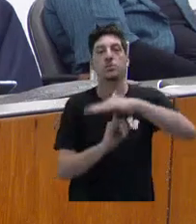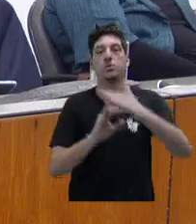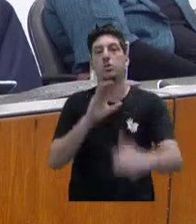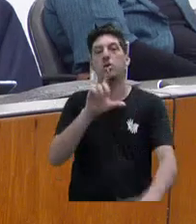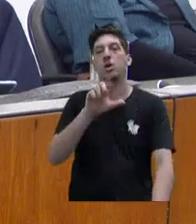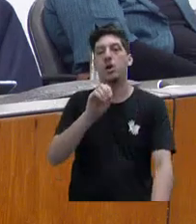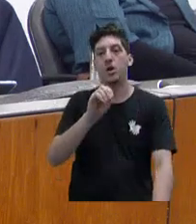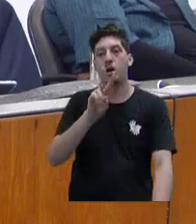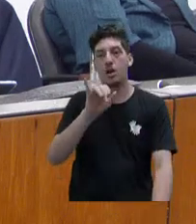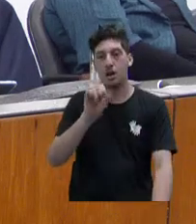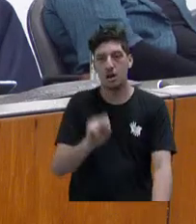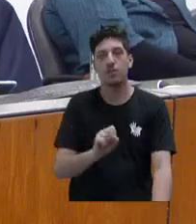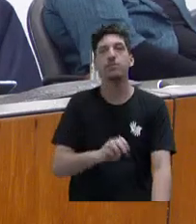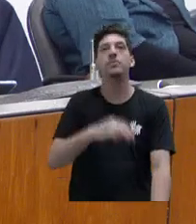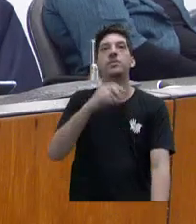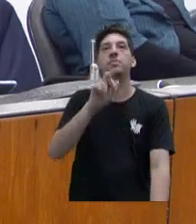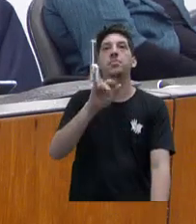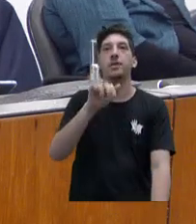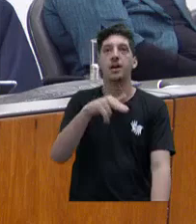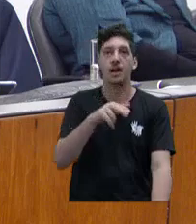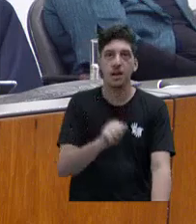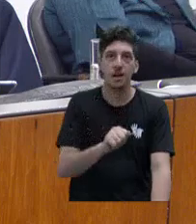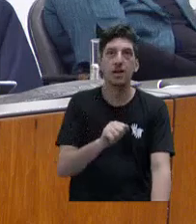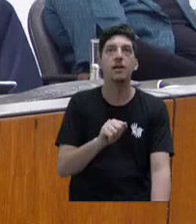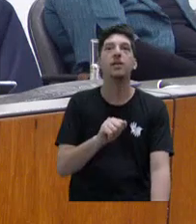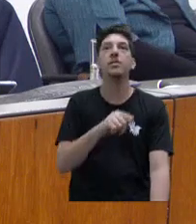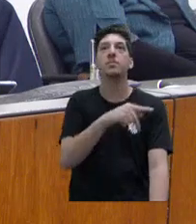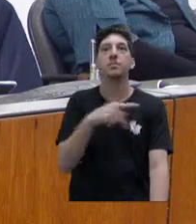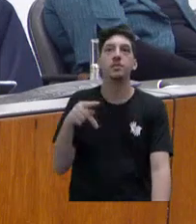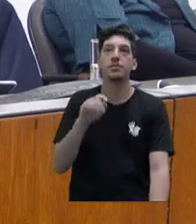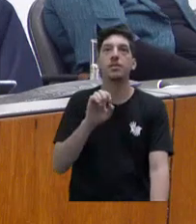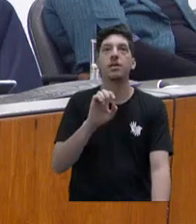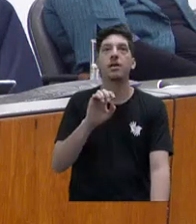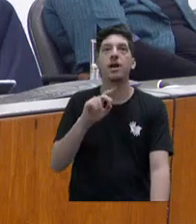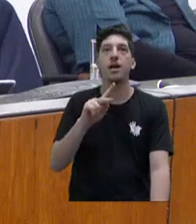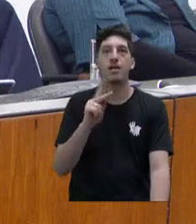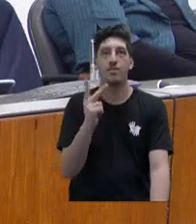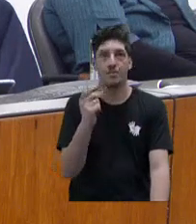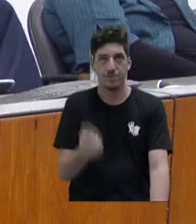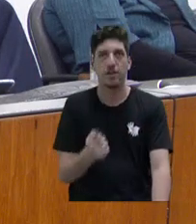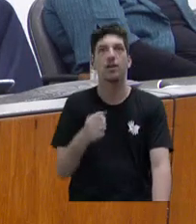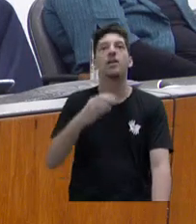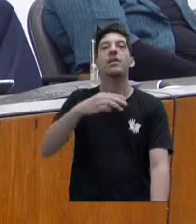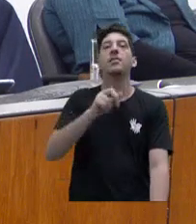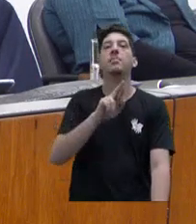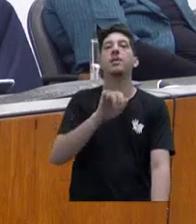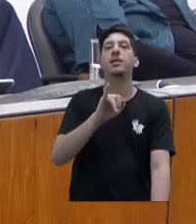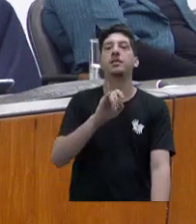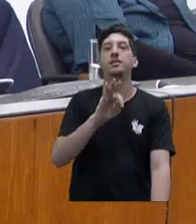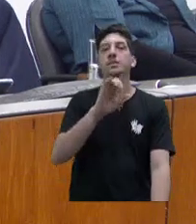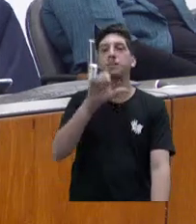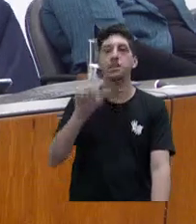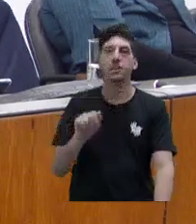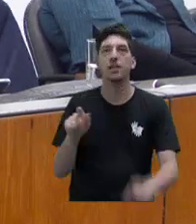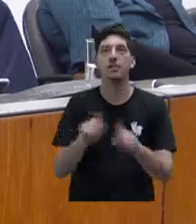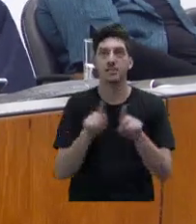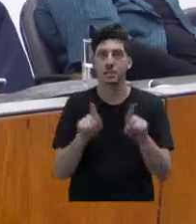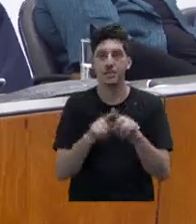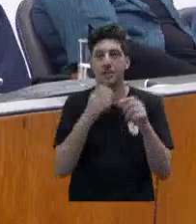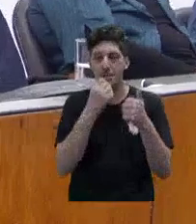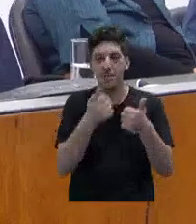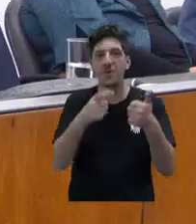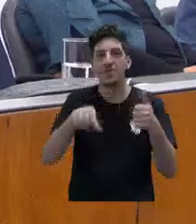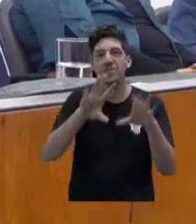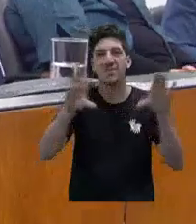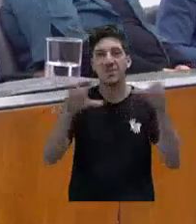Salgado, a Marília Palhares, presidente do EFA, e a Maristela Rangel, chefe de gabinete. Está muito bem-vindo aqui,